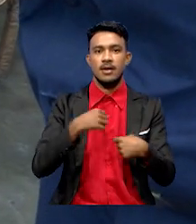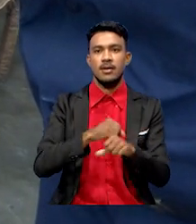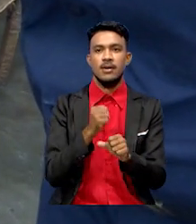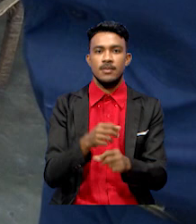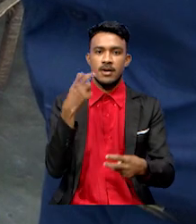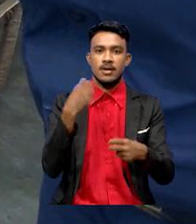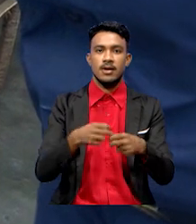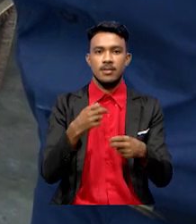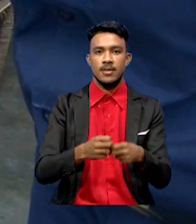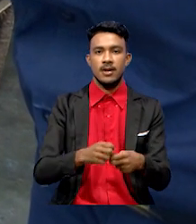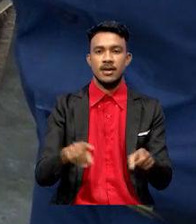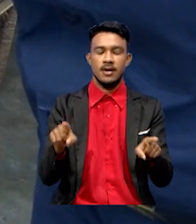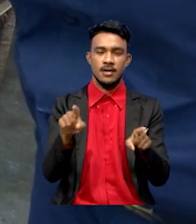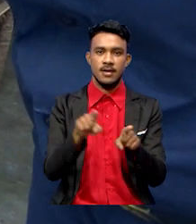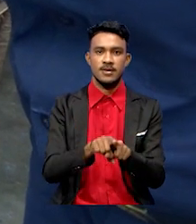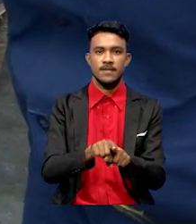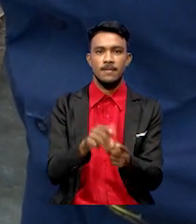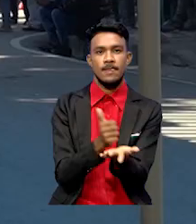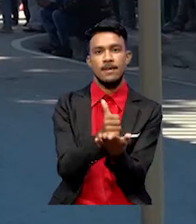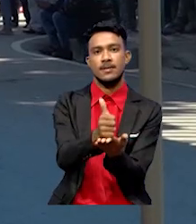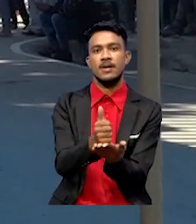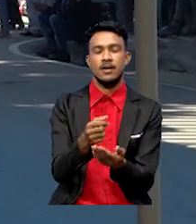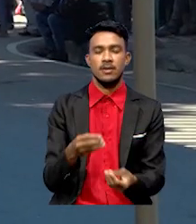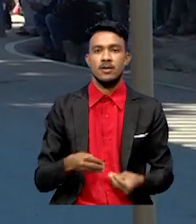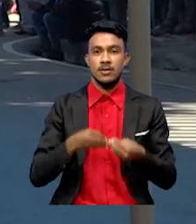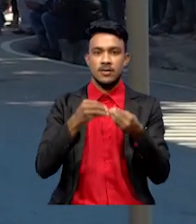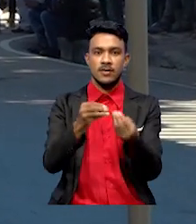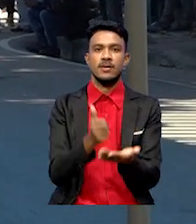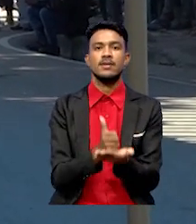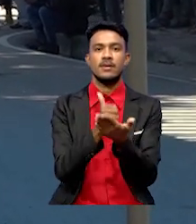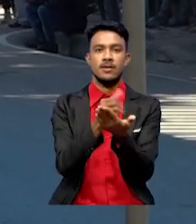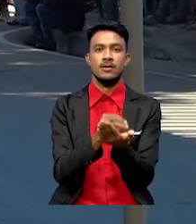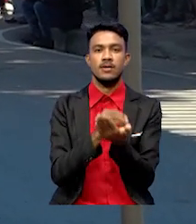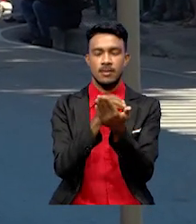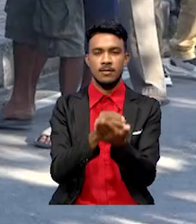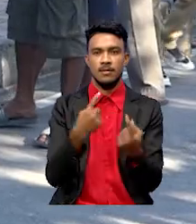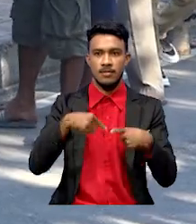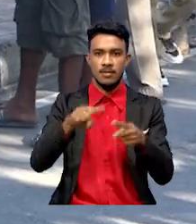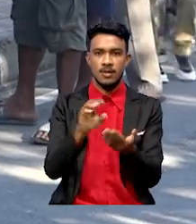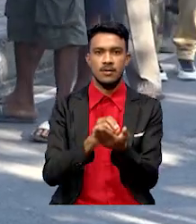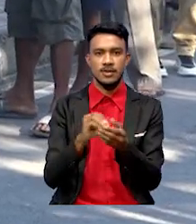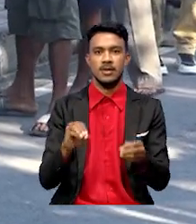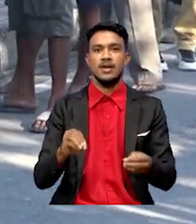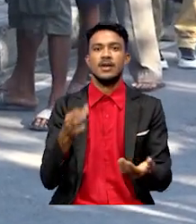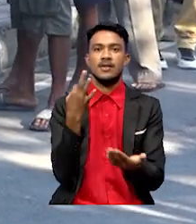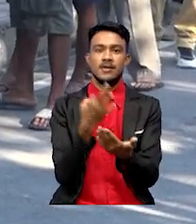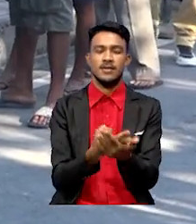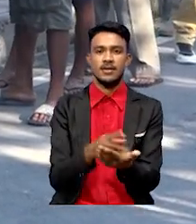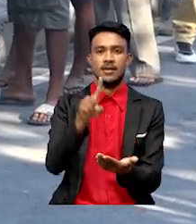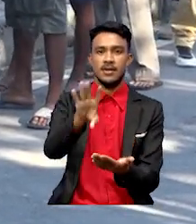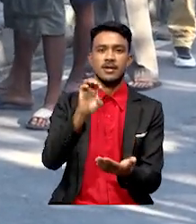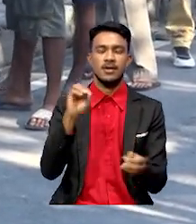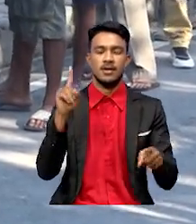ame ne buru kasar sam sairo husine ba ikusi ko azam lakon itelo seras dolar la to au nudar